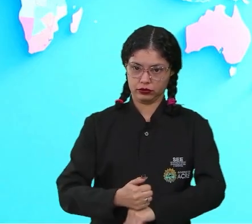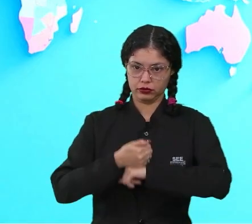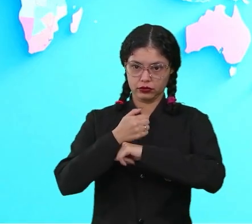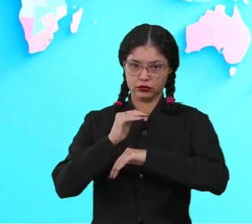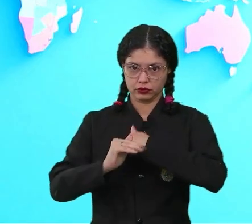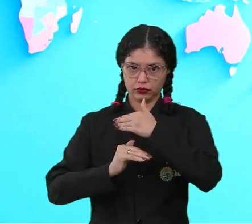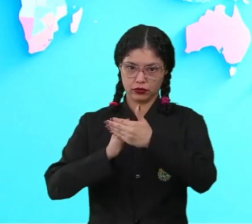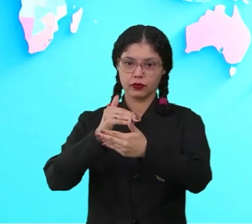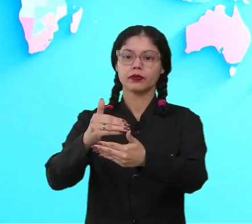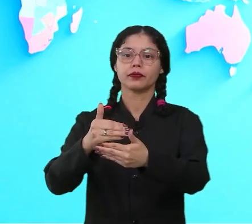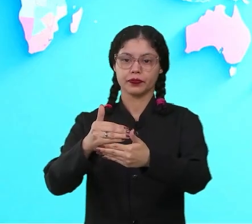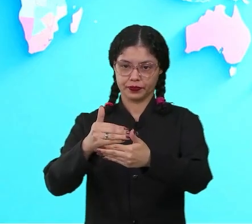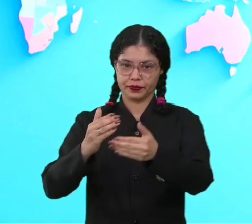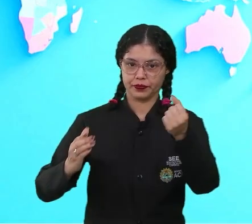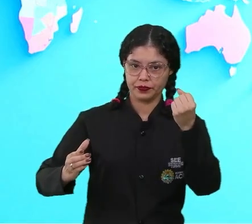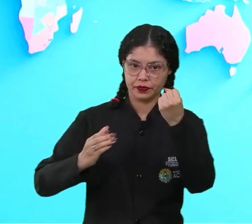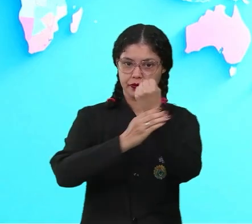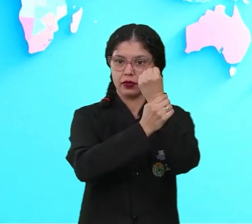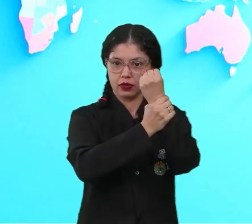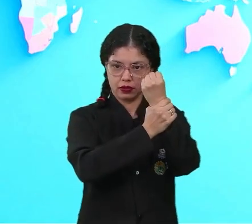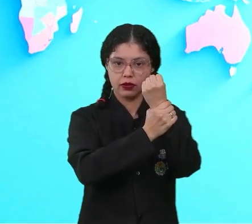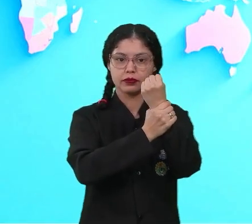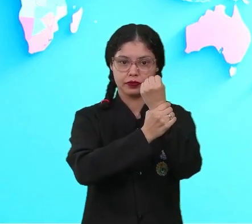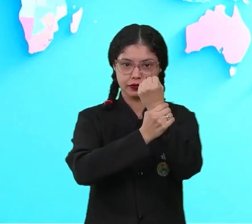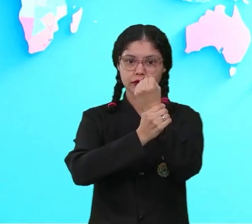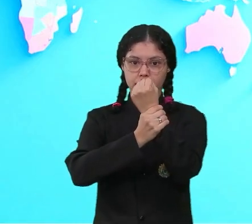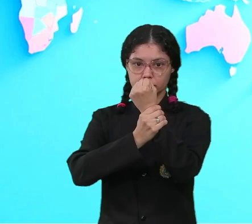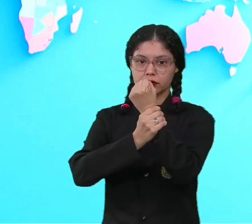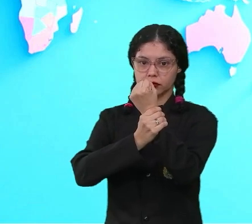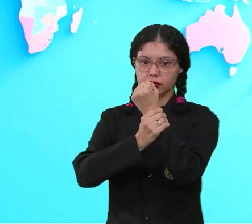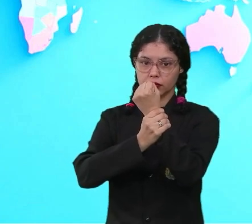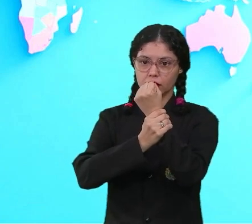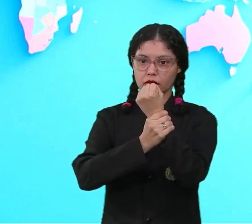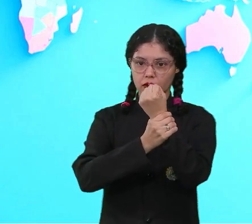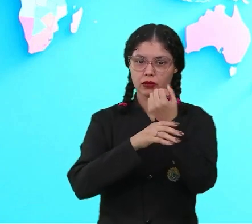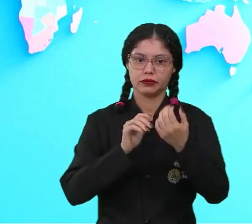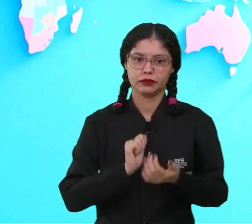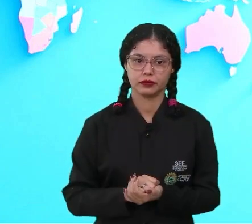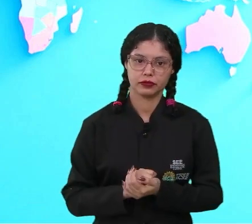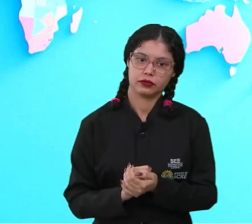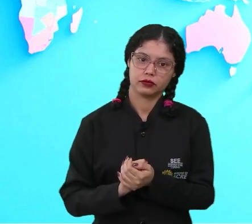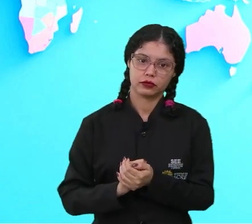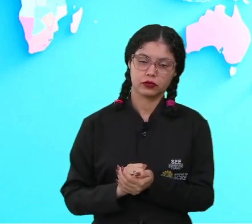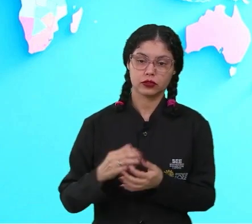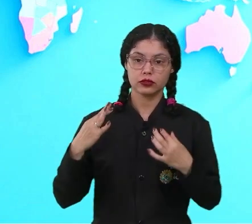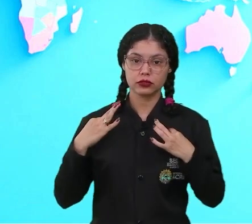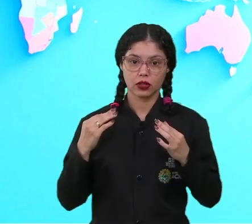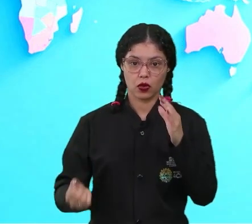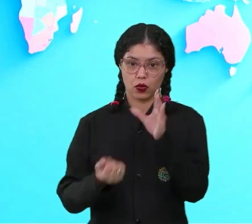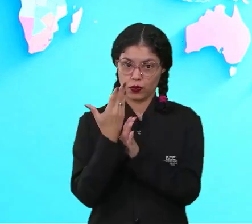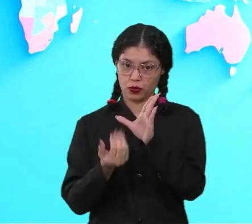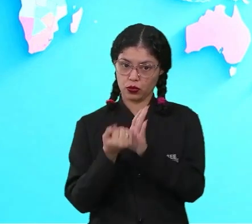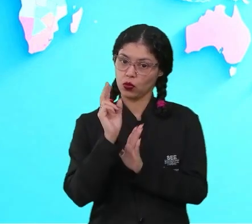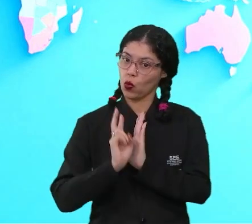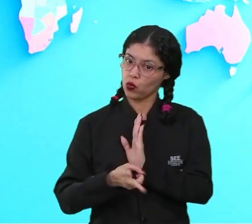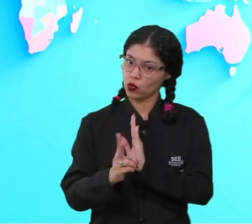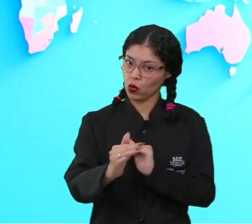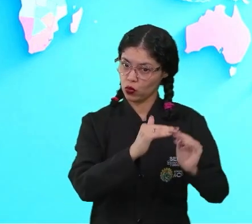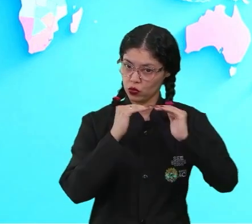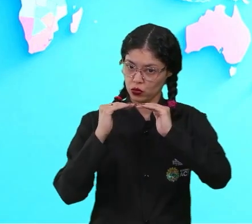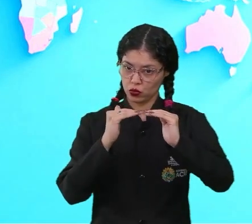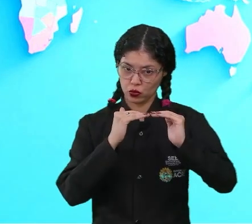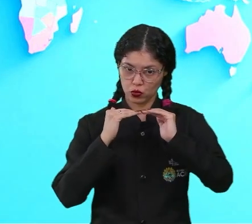de qualidade e também todo o processo aqui assegurando a uniformidade